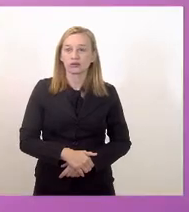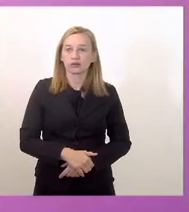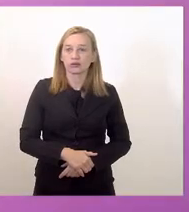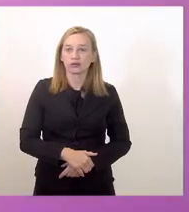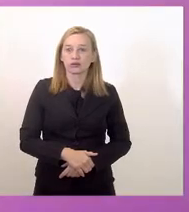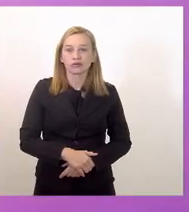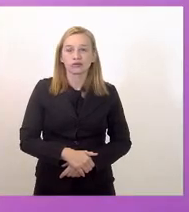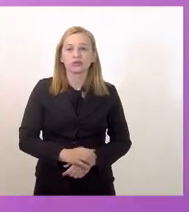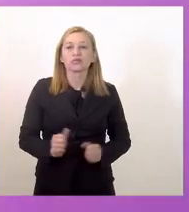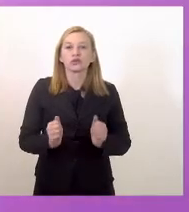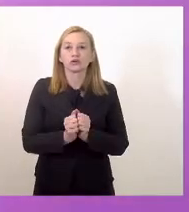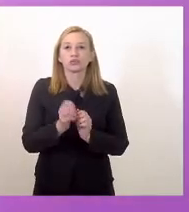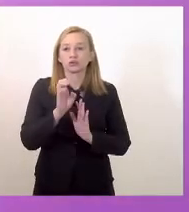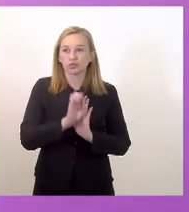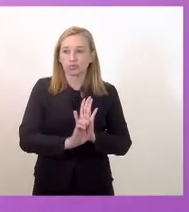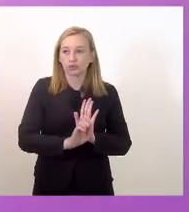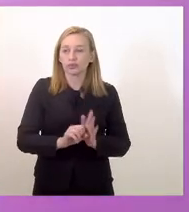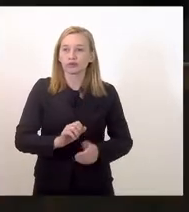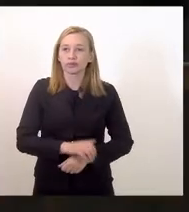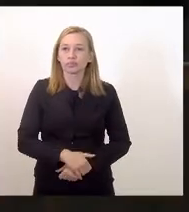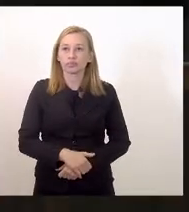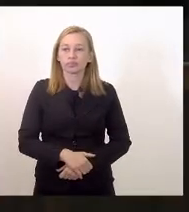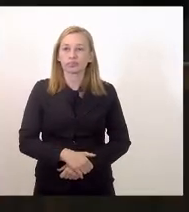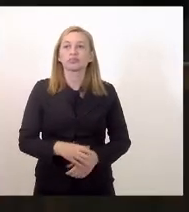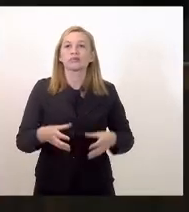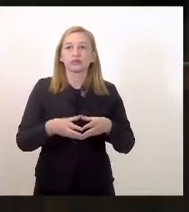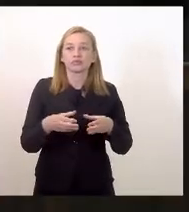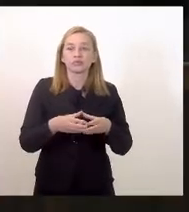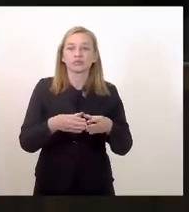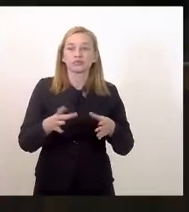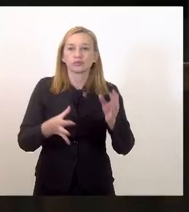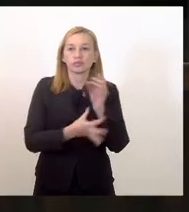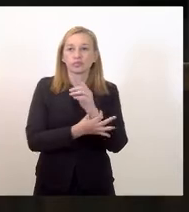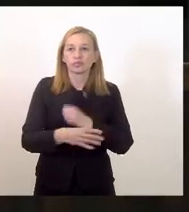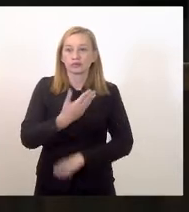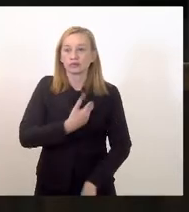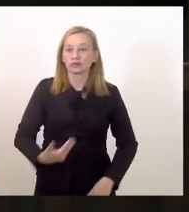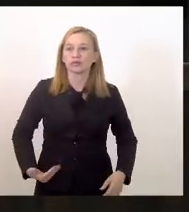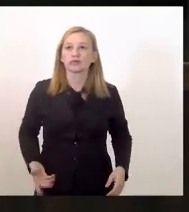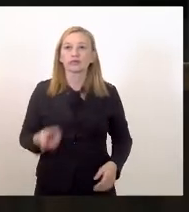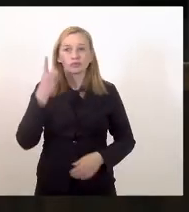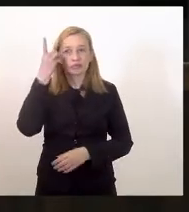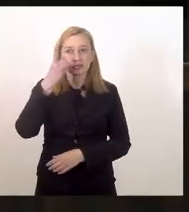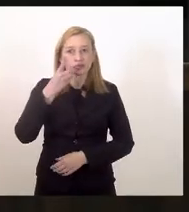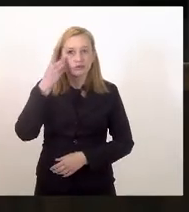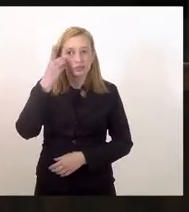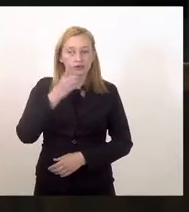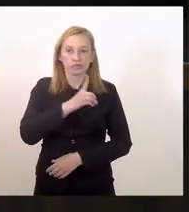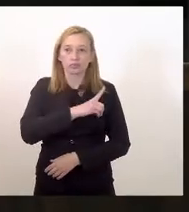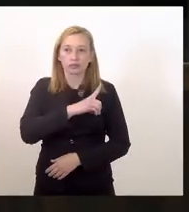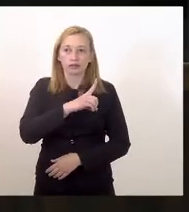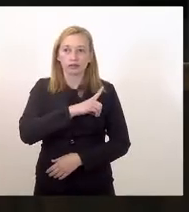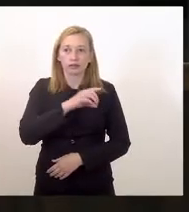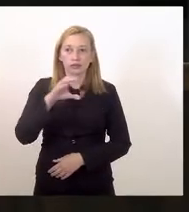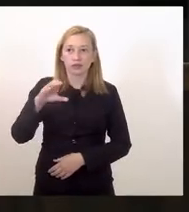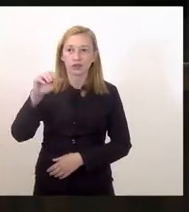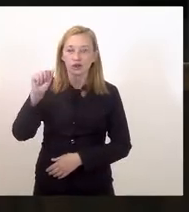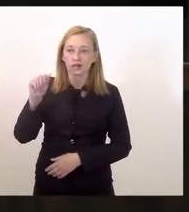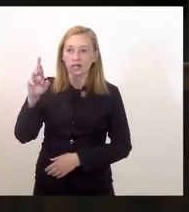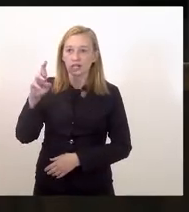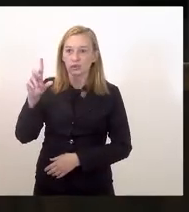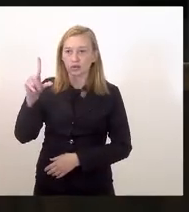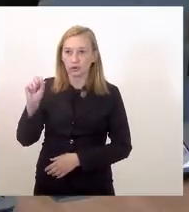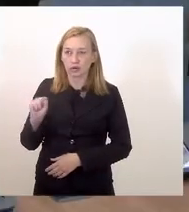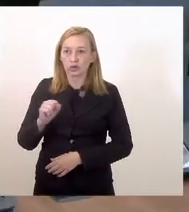Favorável com emenda. Pela Comissão de Segurança Pública, deputado delegado Carlos Augusto.